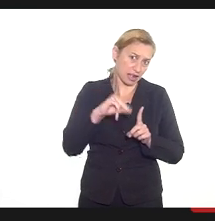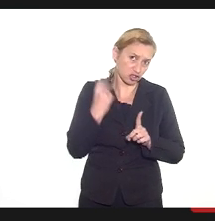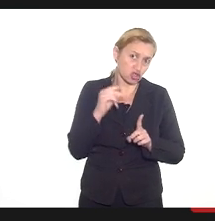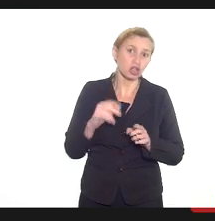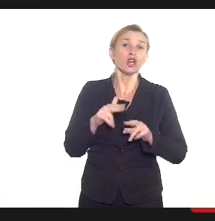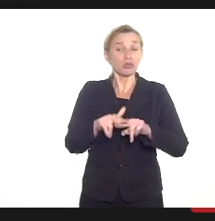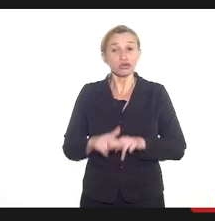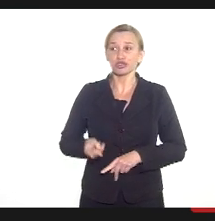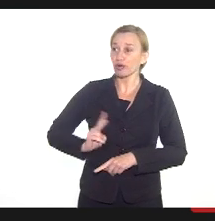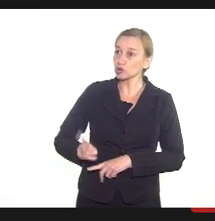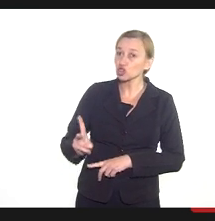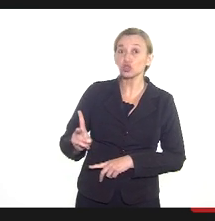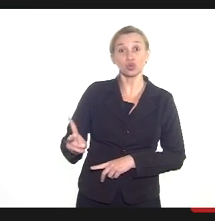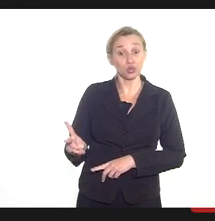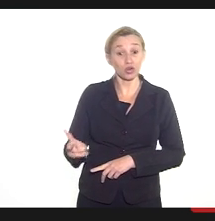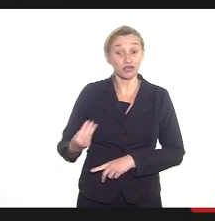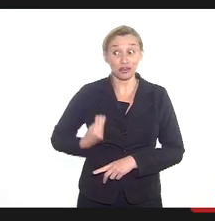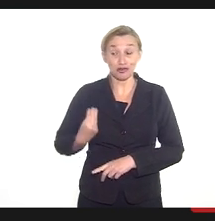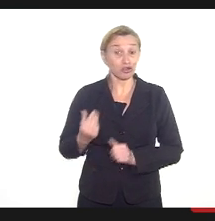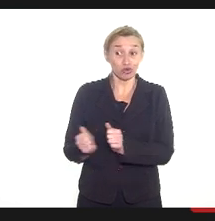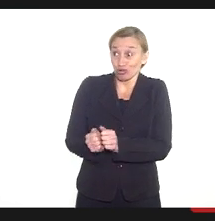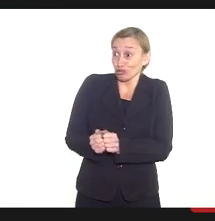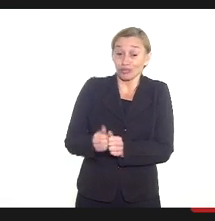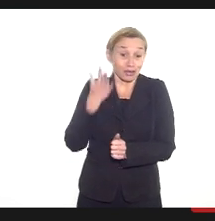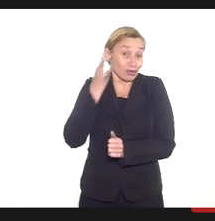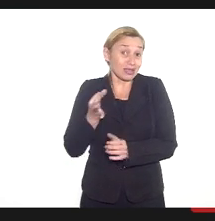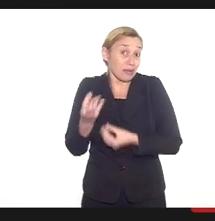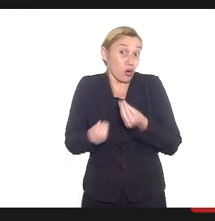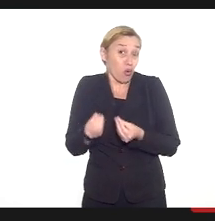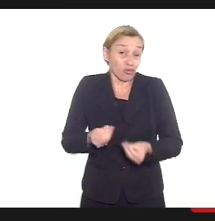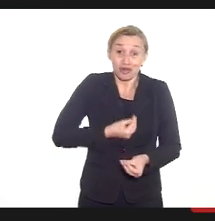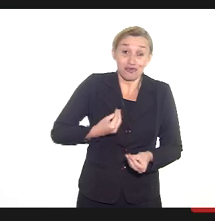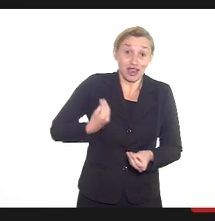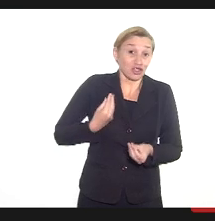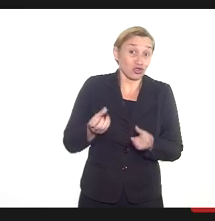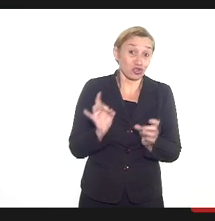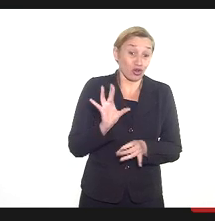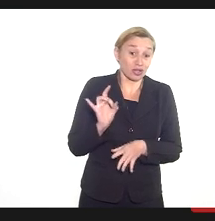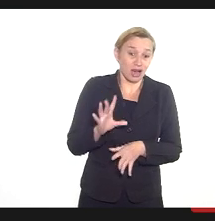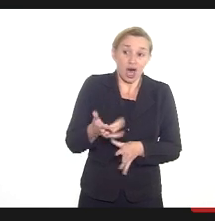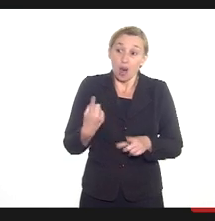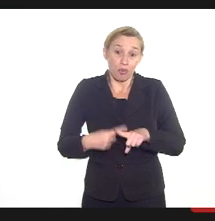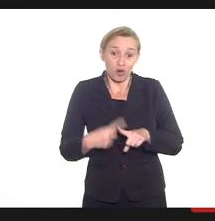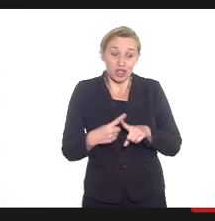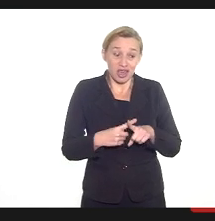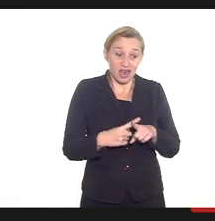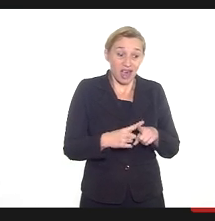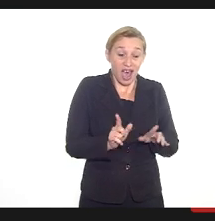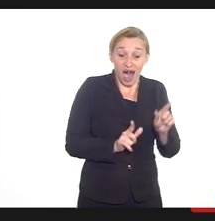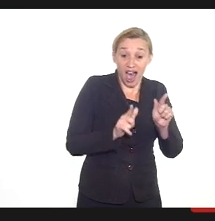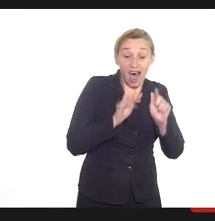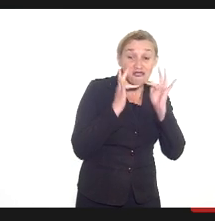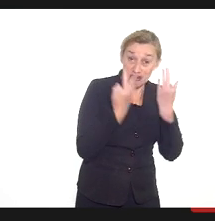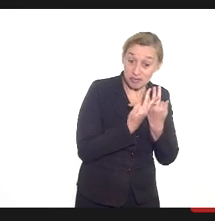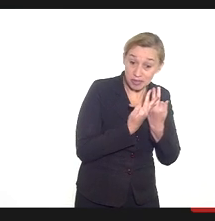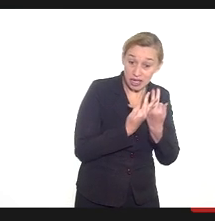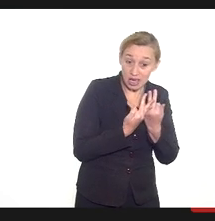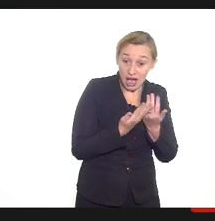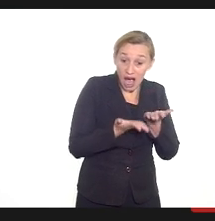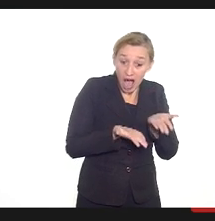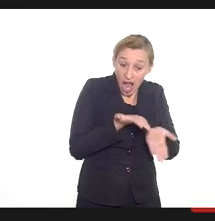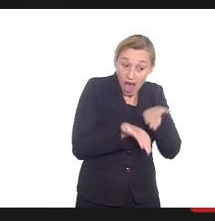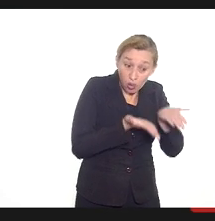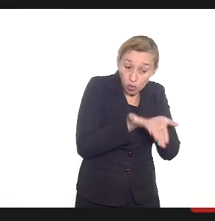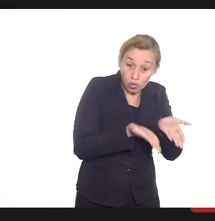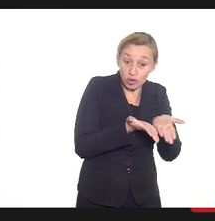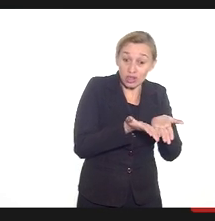isso, elas continuam, até porque elas não sabem o que vai fazer. Porque um parente, um amigo, acolhe, vai acolher um mês, dois meses,